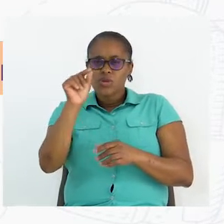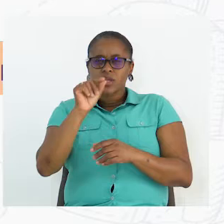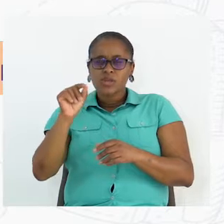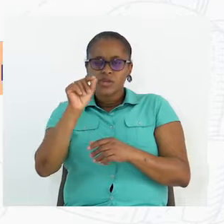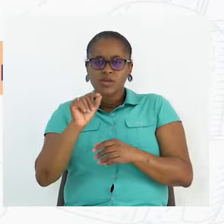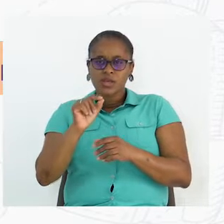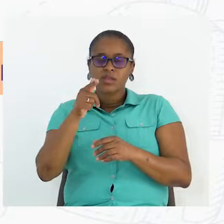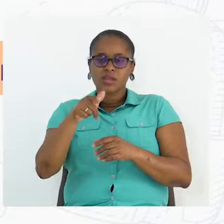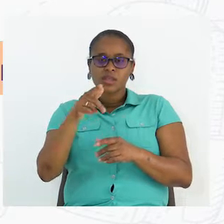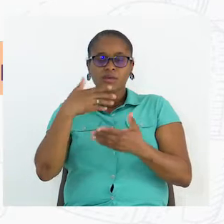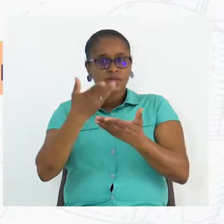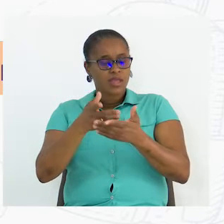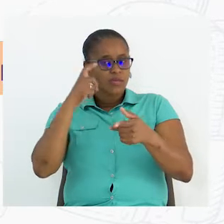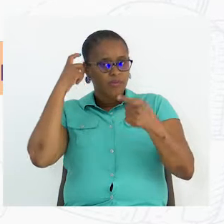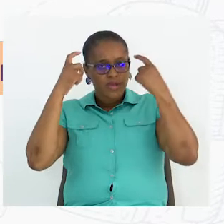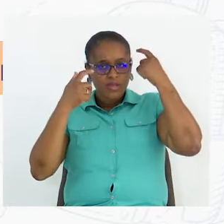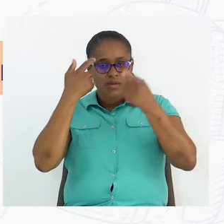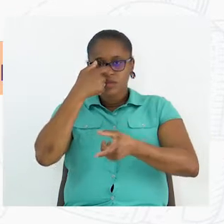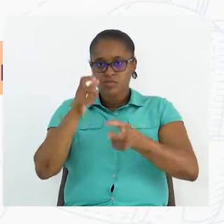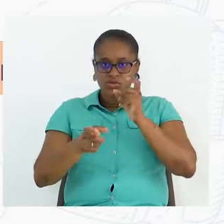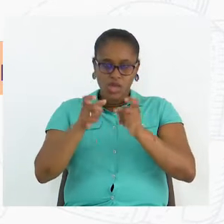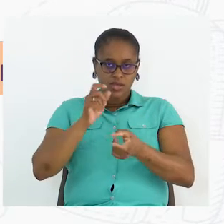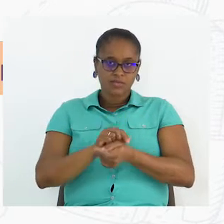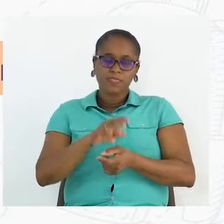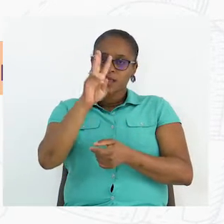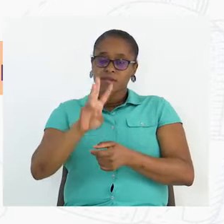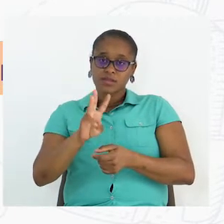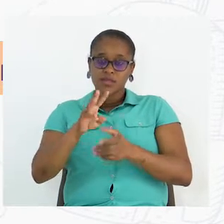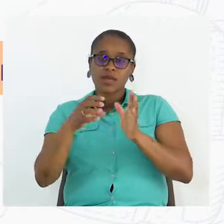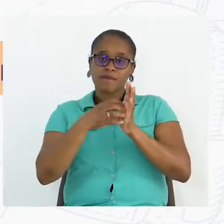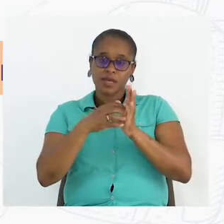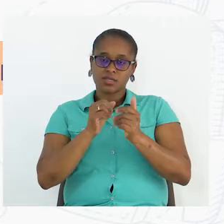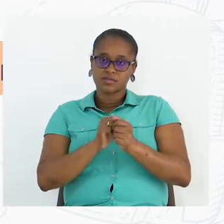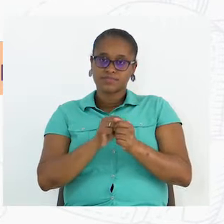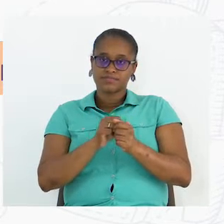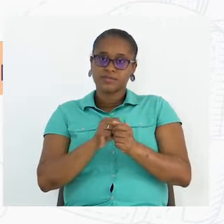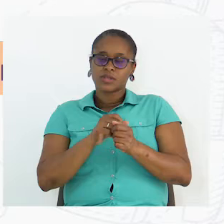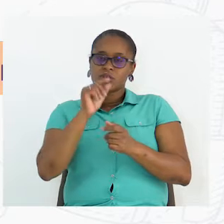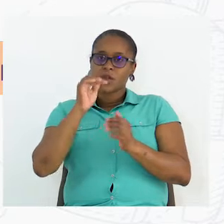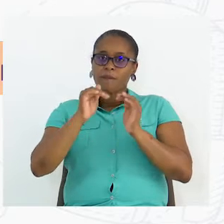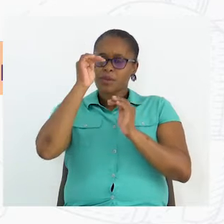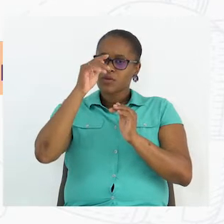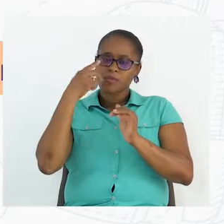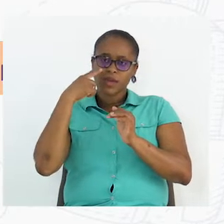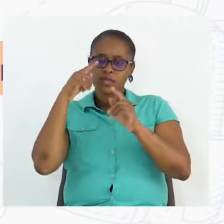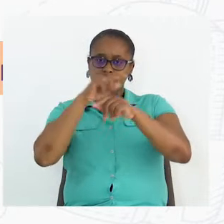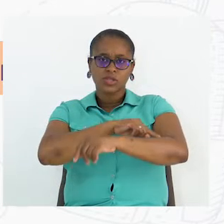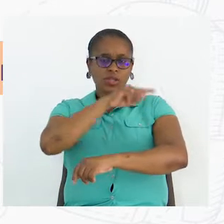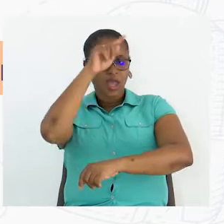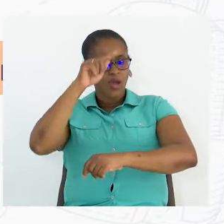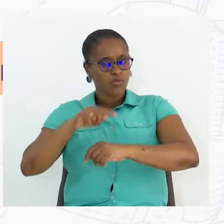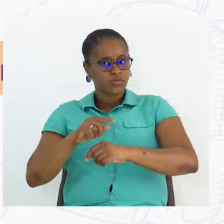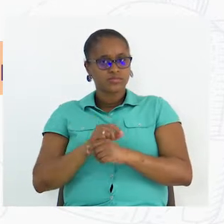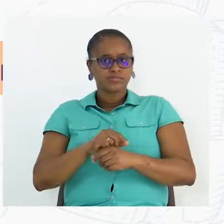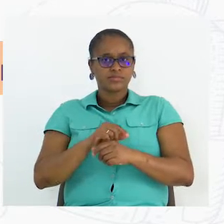representa o pensamento da personagem. A terceira imagem, com aqueles picos, parecem triângulos,